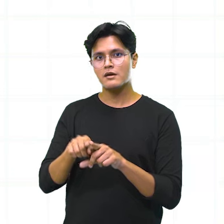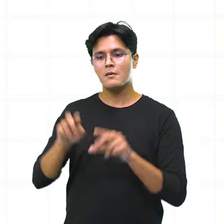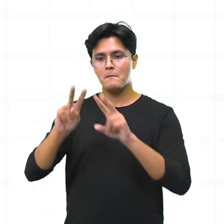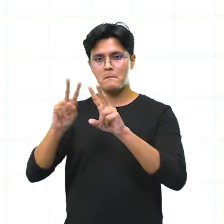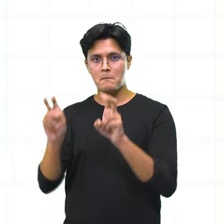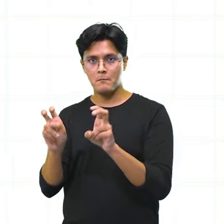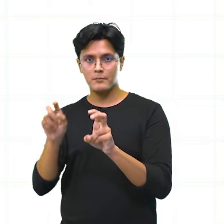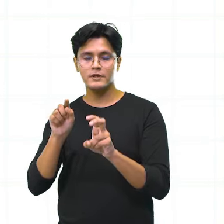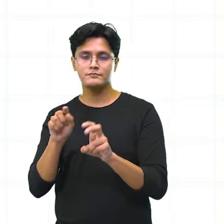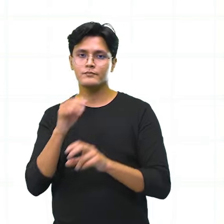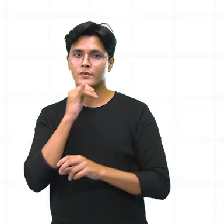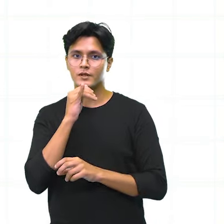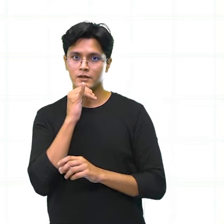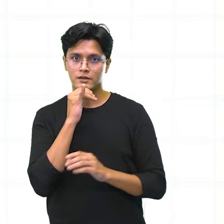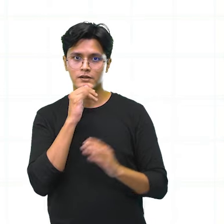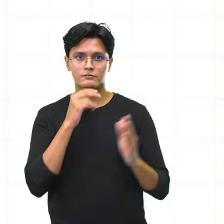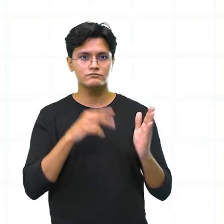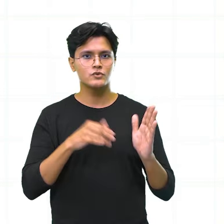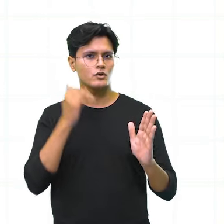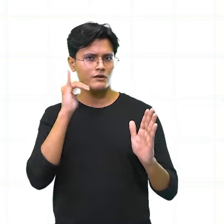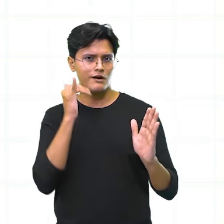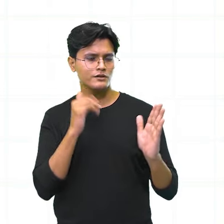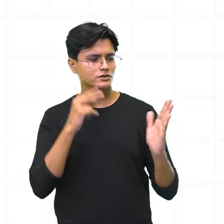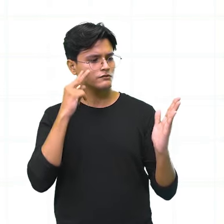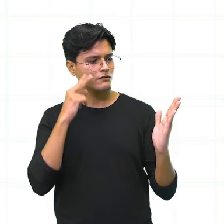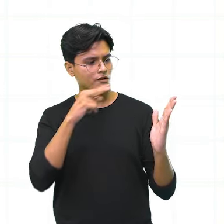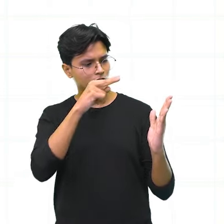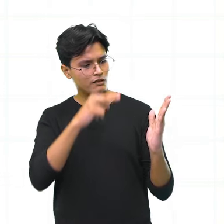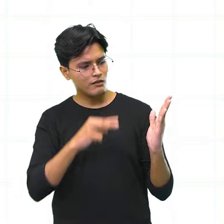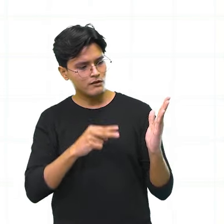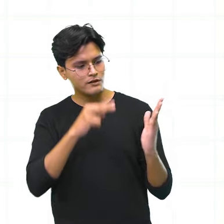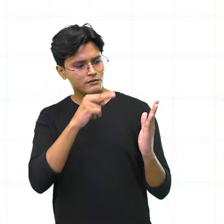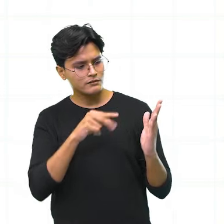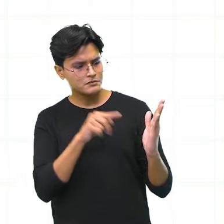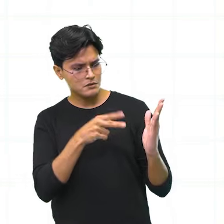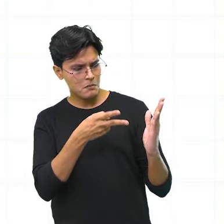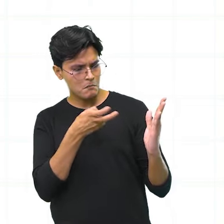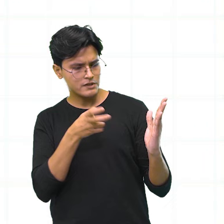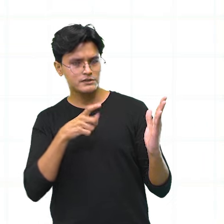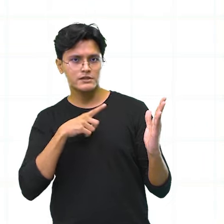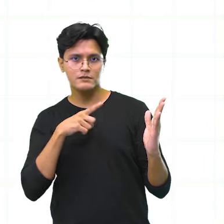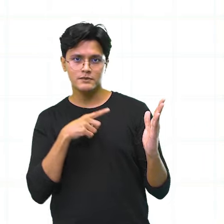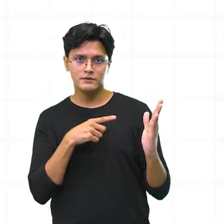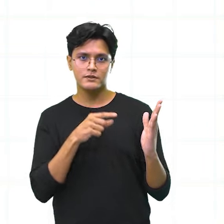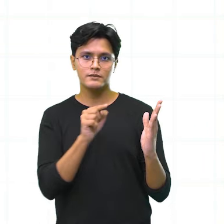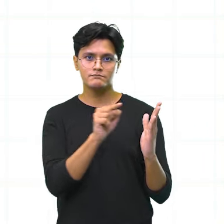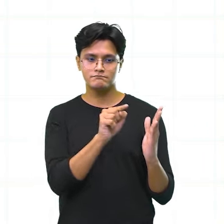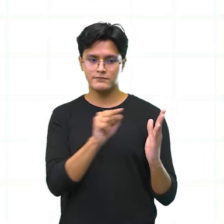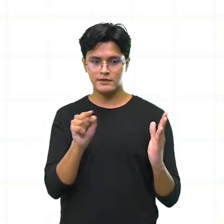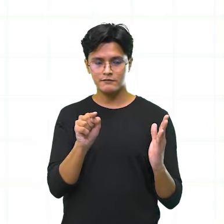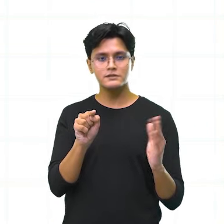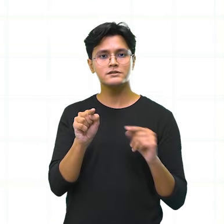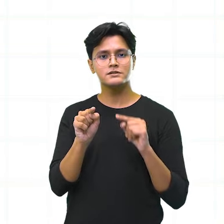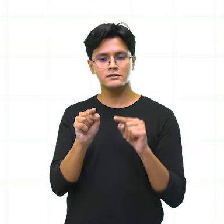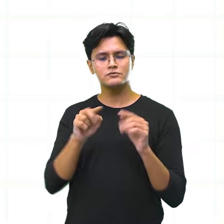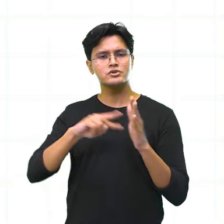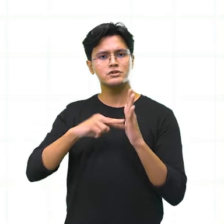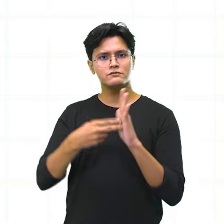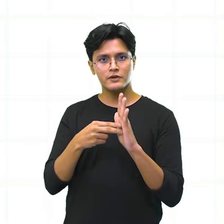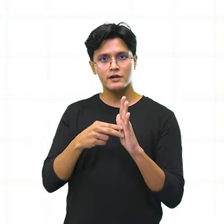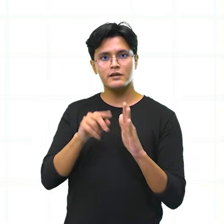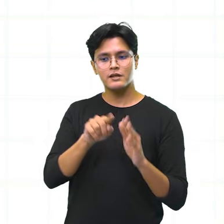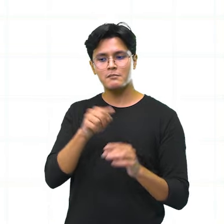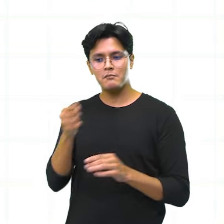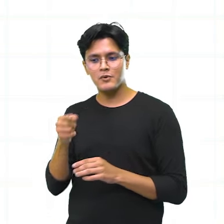lá uma narrativa, né? Que a gente vê o travessão e aí começa a fala,